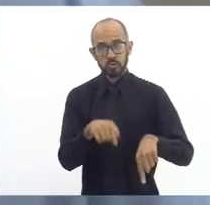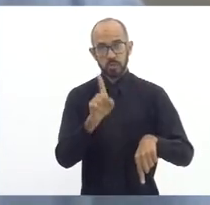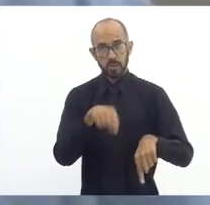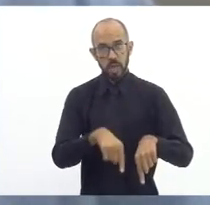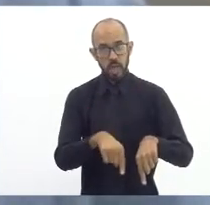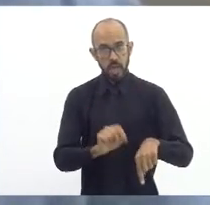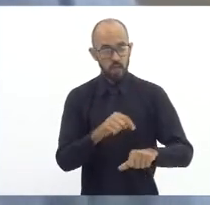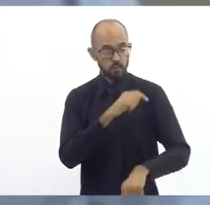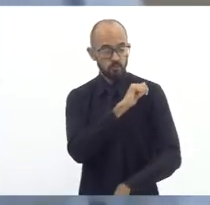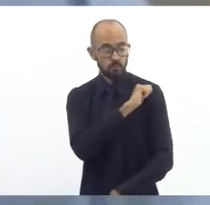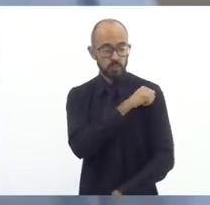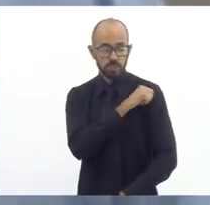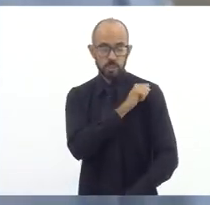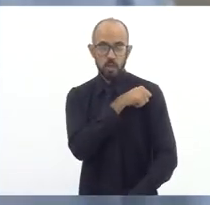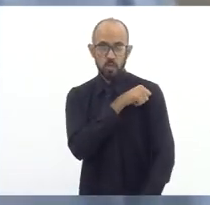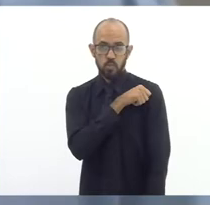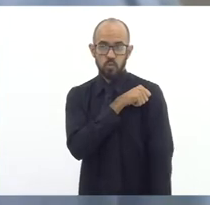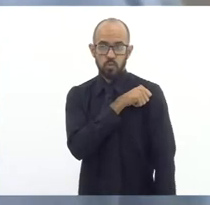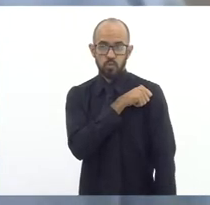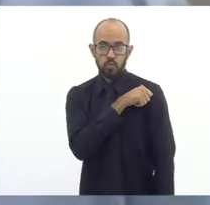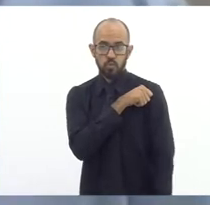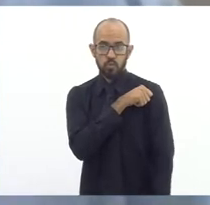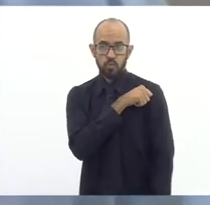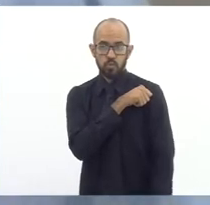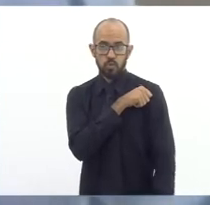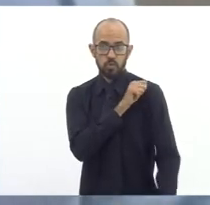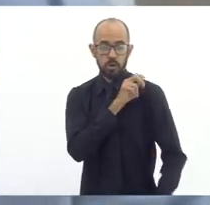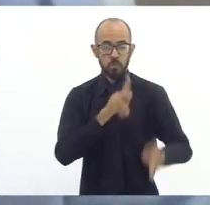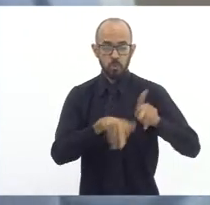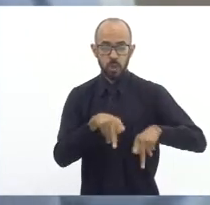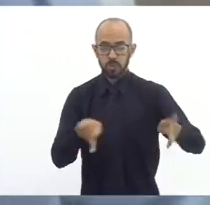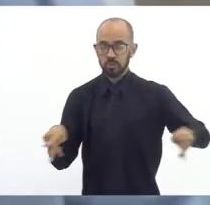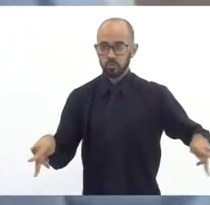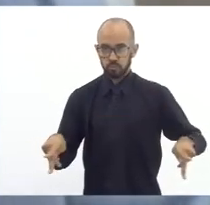os fiscais da população